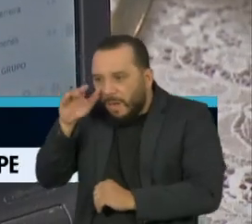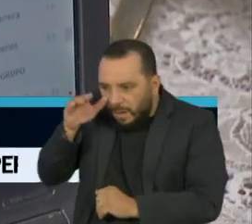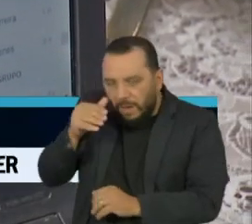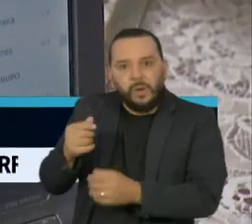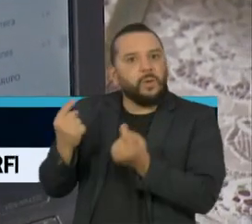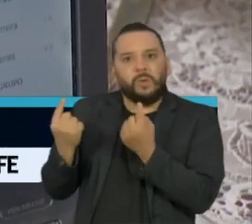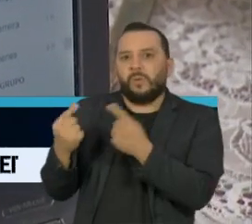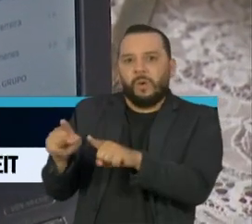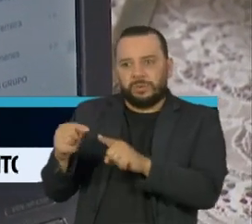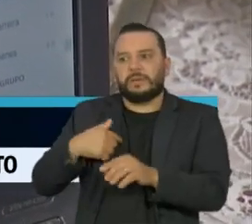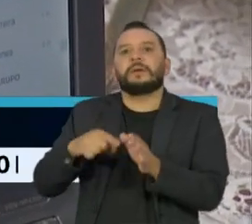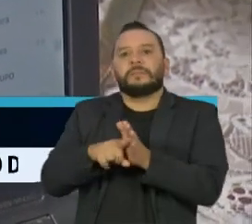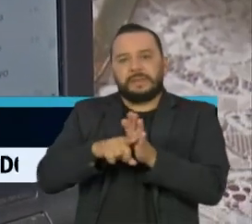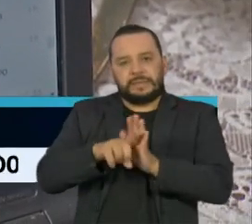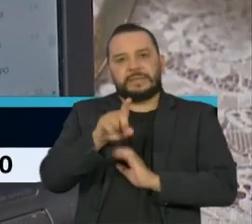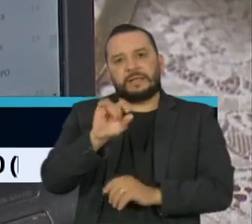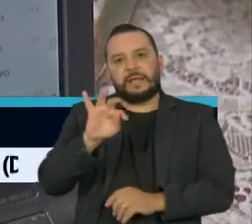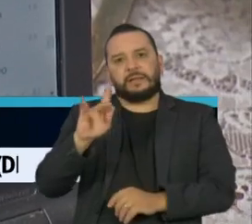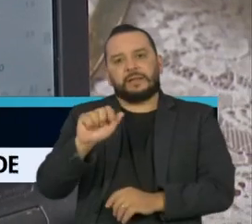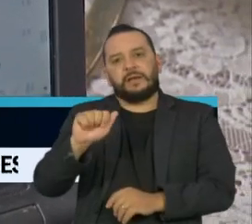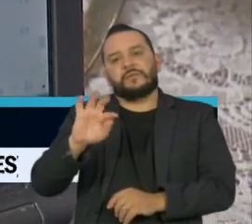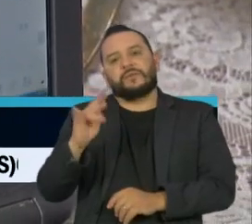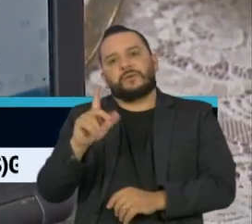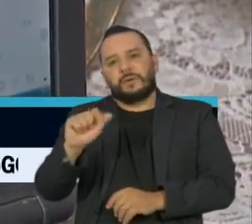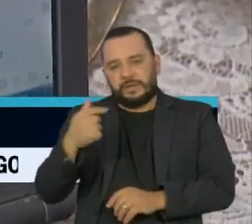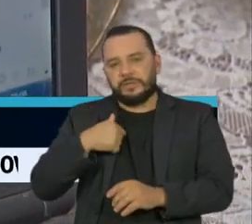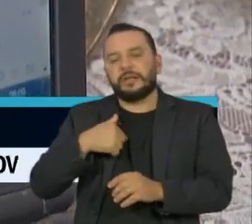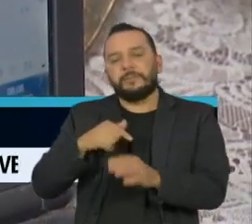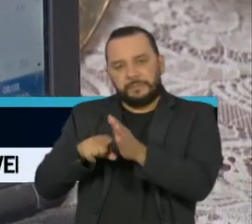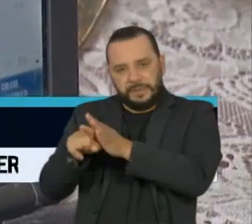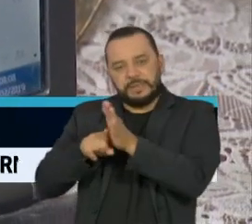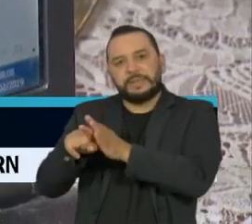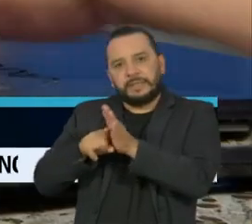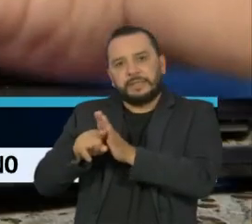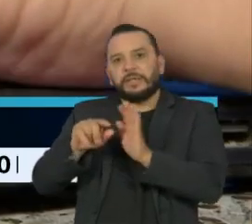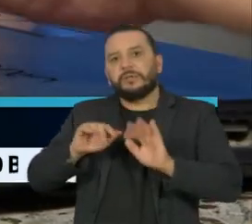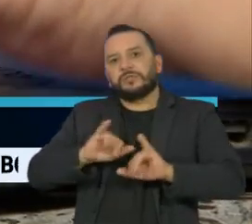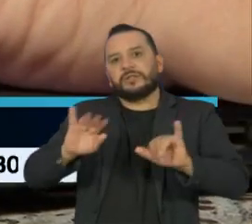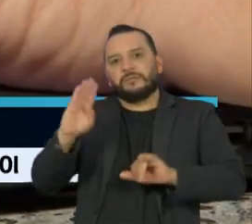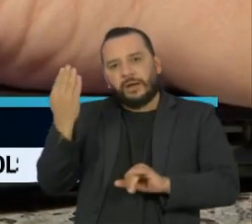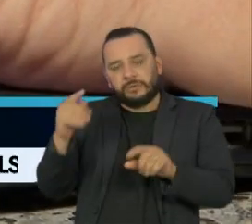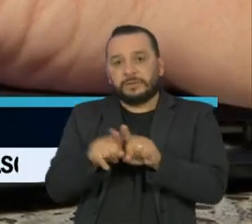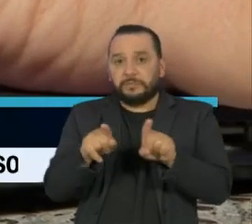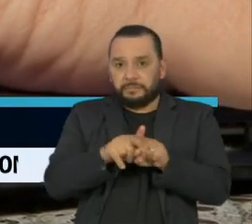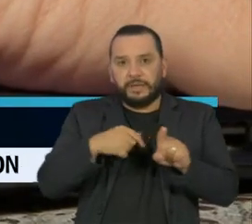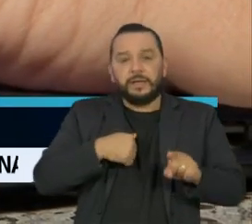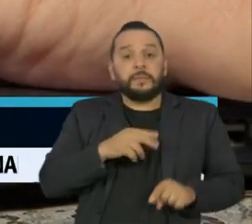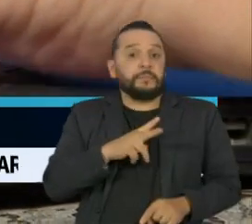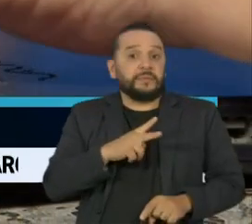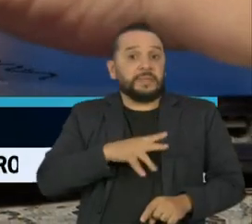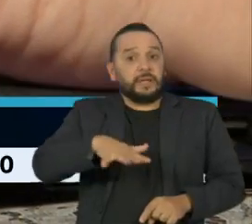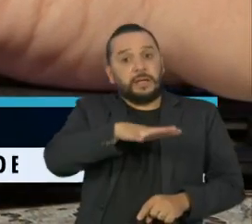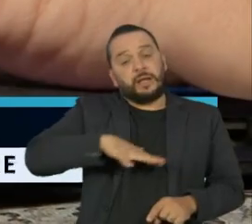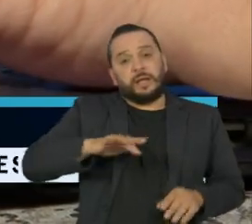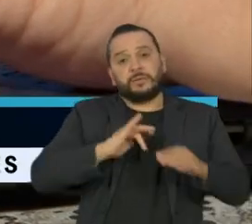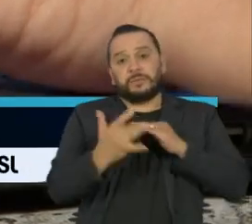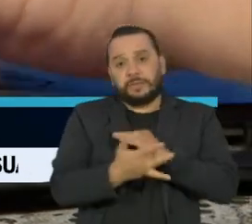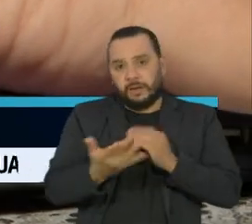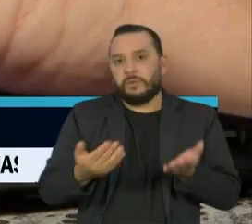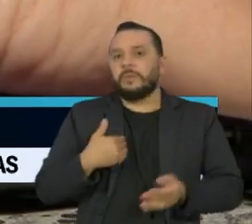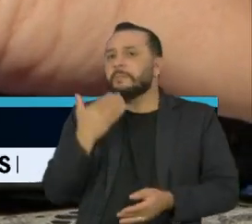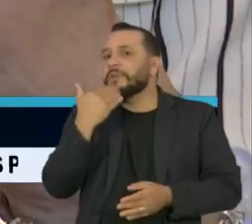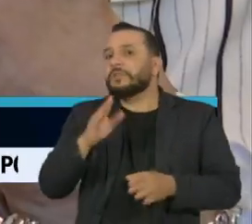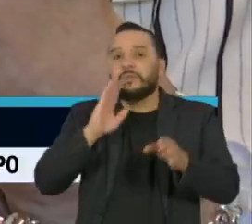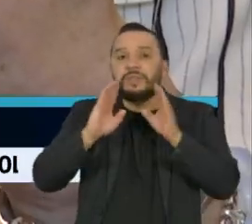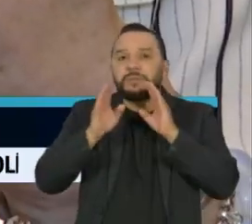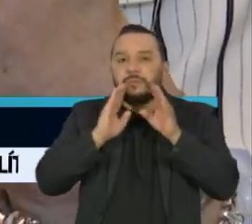e o datafolha fez uma pesquisa sobre fake news e privacidade nas redes sociais a pedido do facebook 87 por